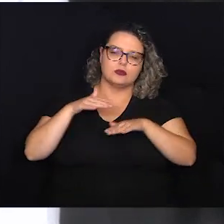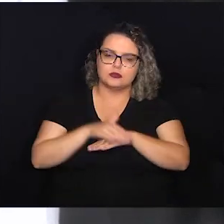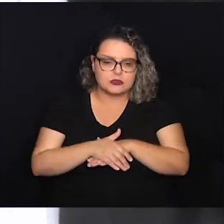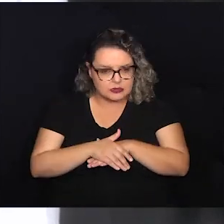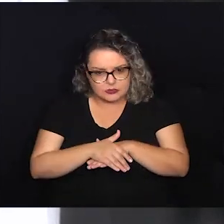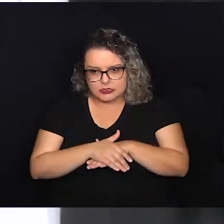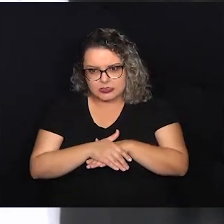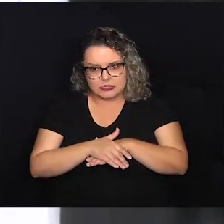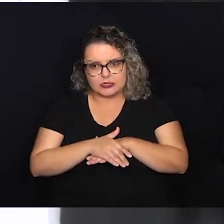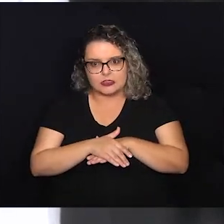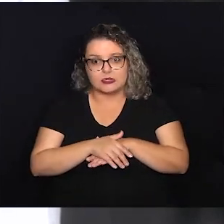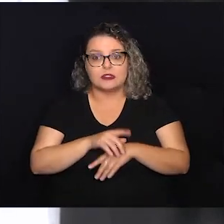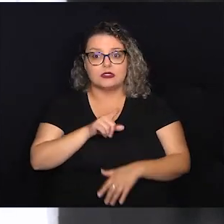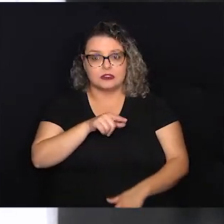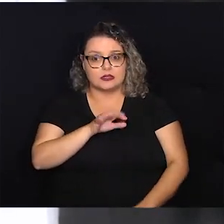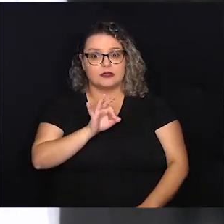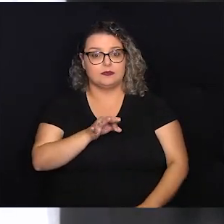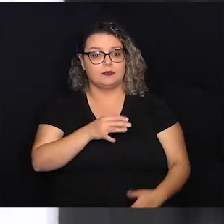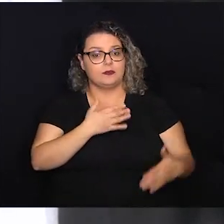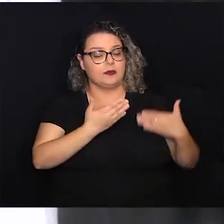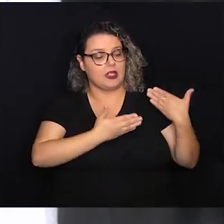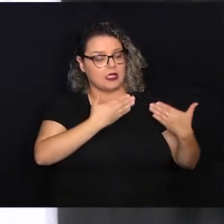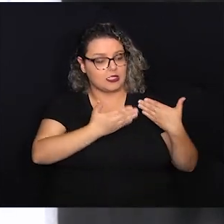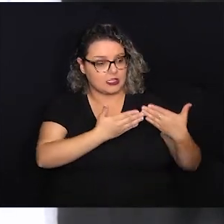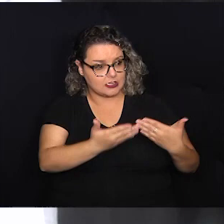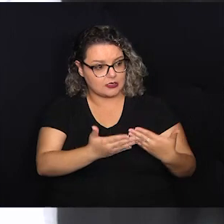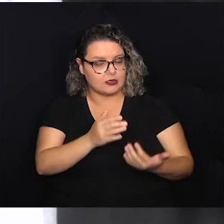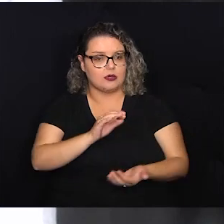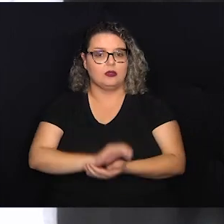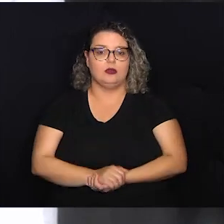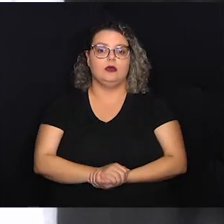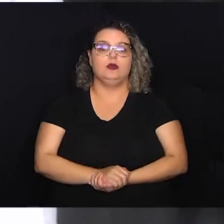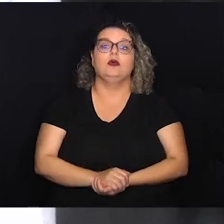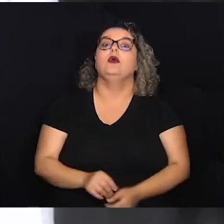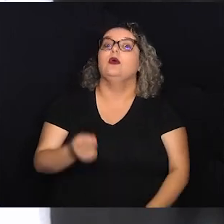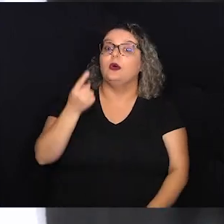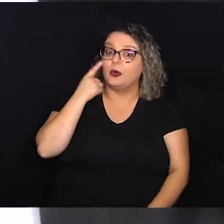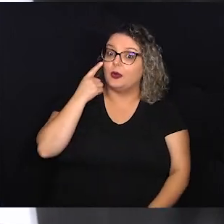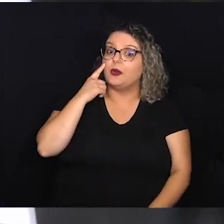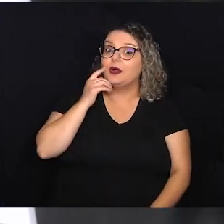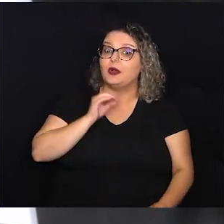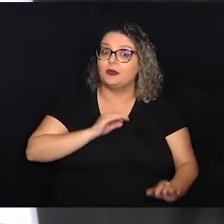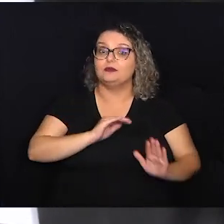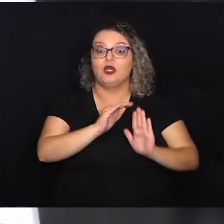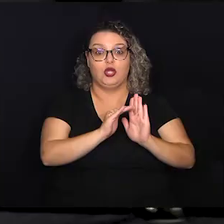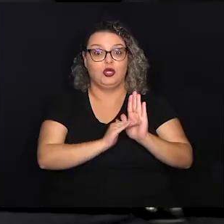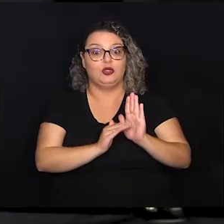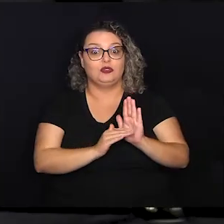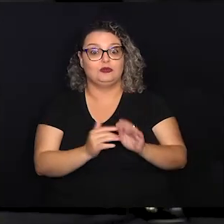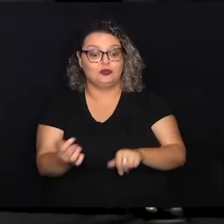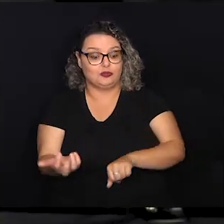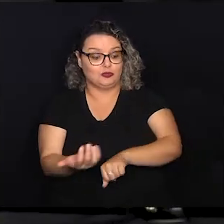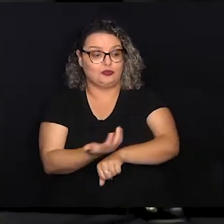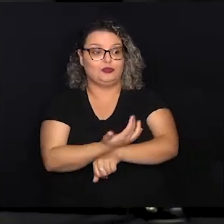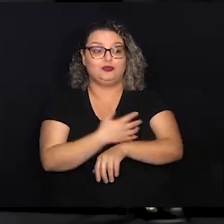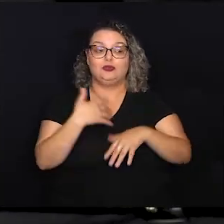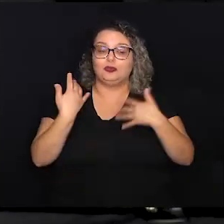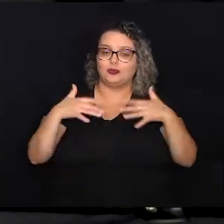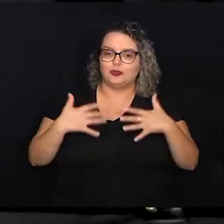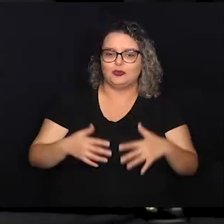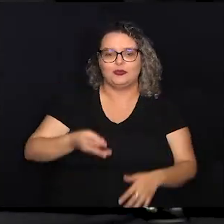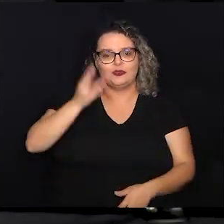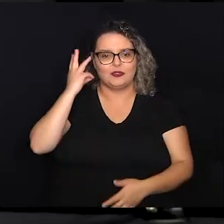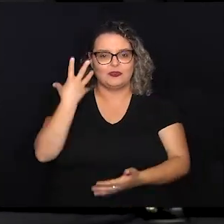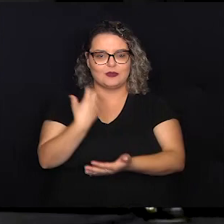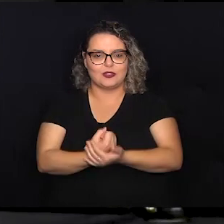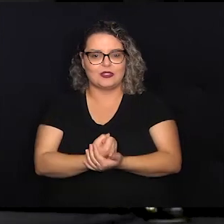tenho, é um orgulho que eu tenho dessa humildade. É isso mesmo. E nessa trajetória,